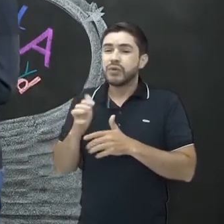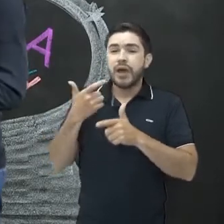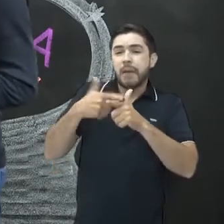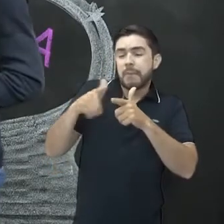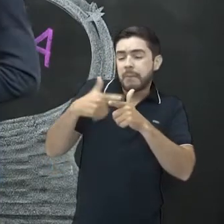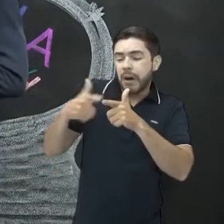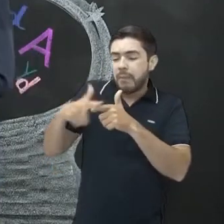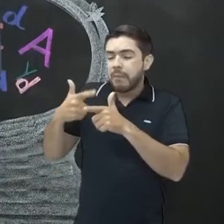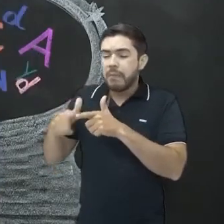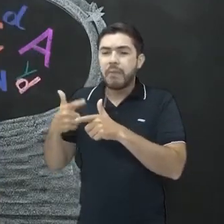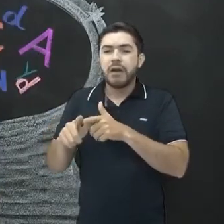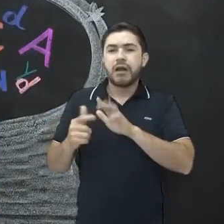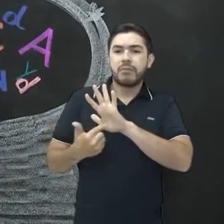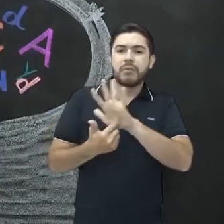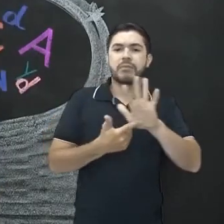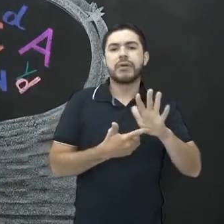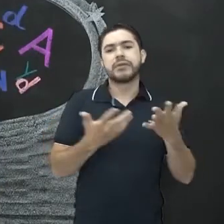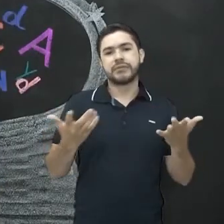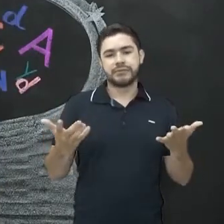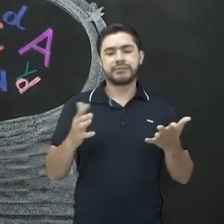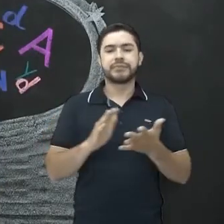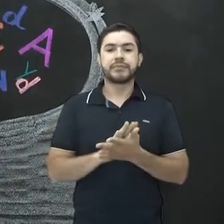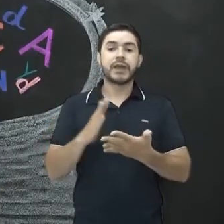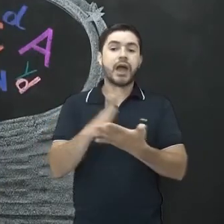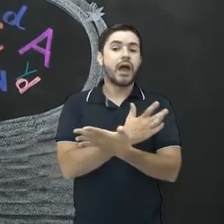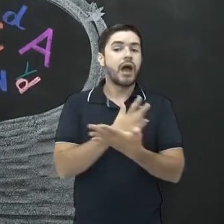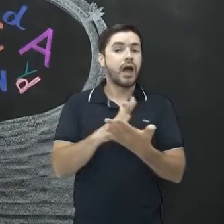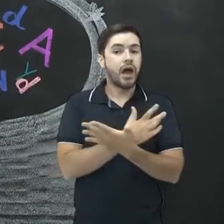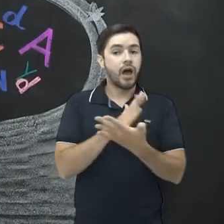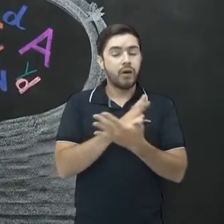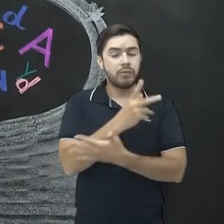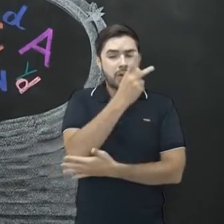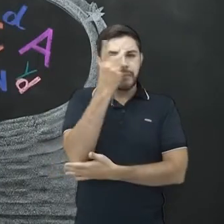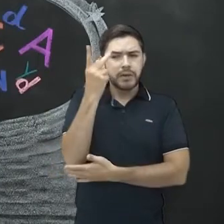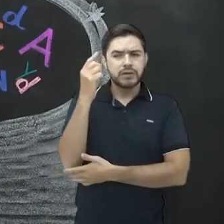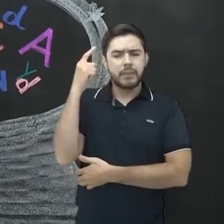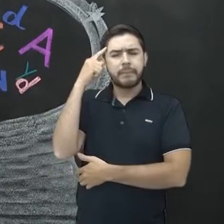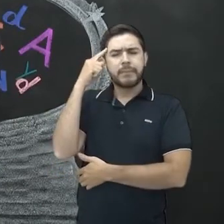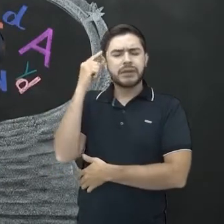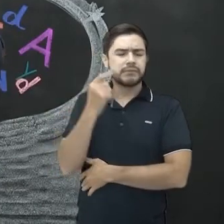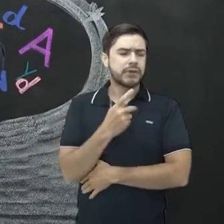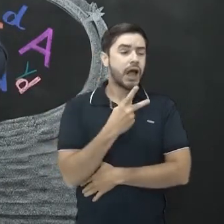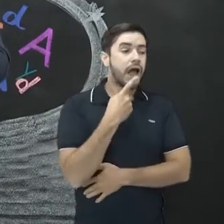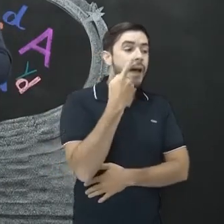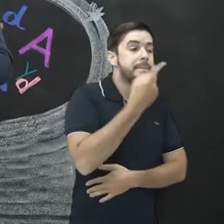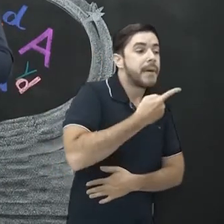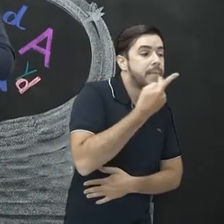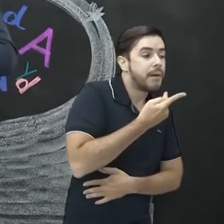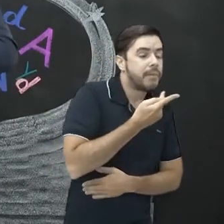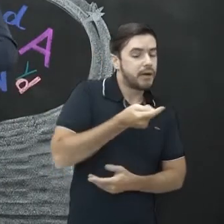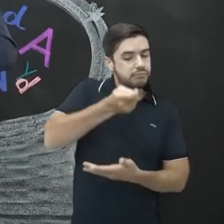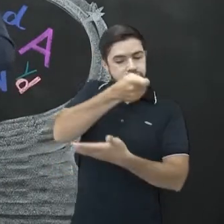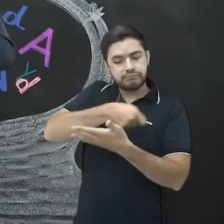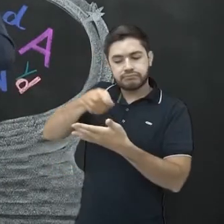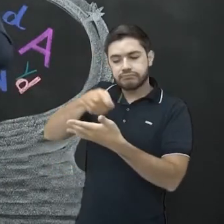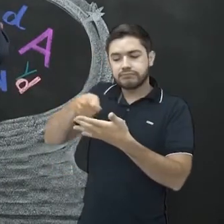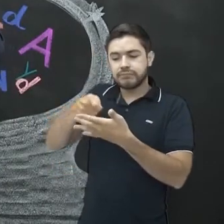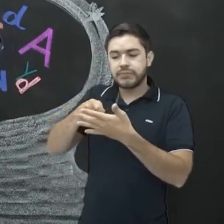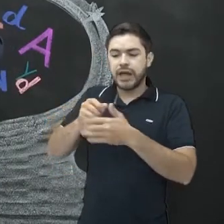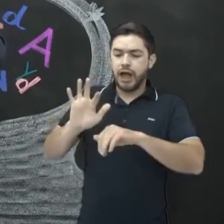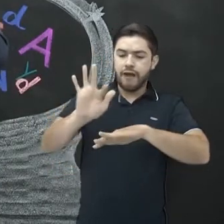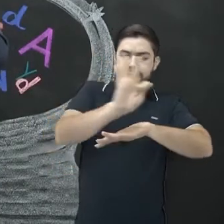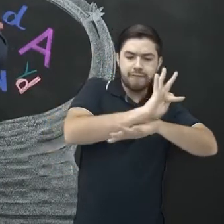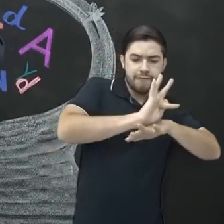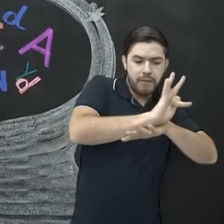discurso. Para algumas pessoas, a fala e a escrita apresentam distinções apenas no nível da formalidade e da